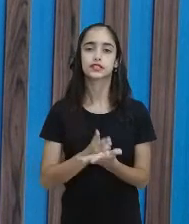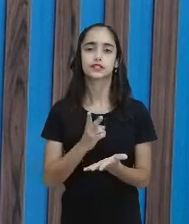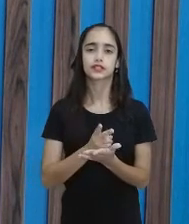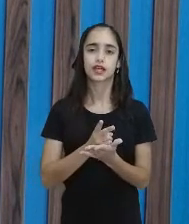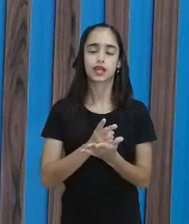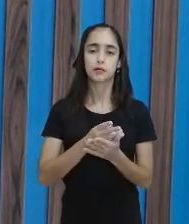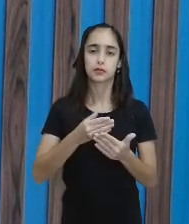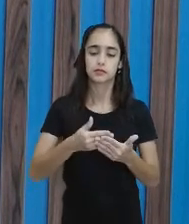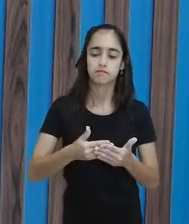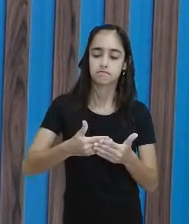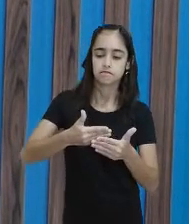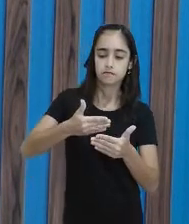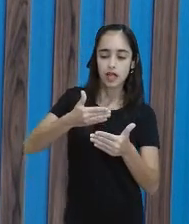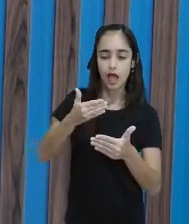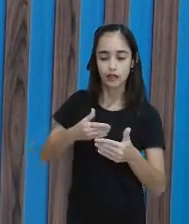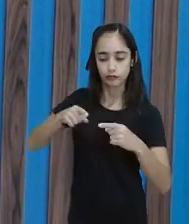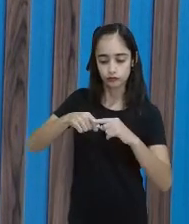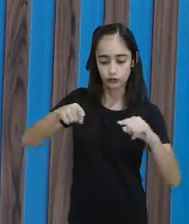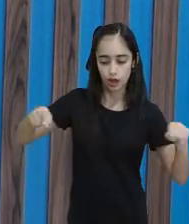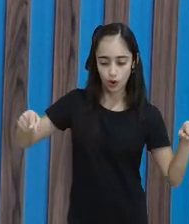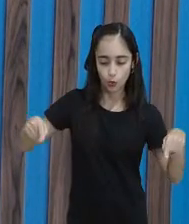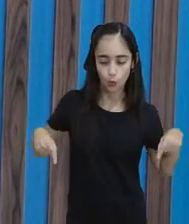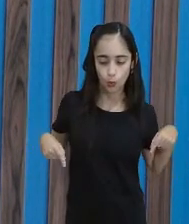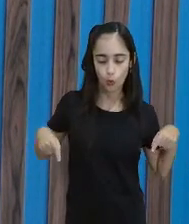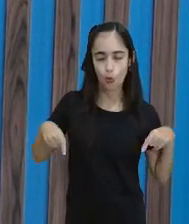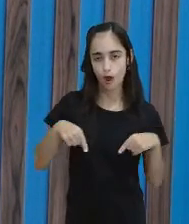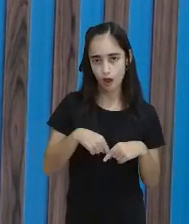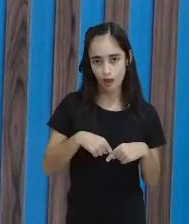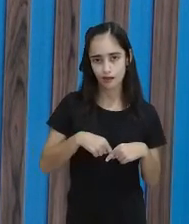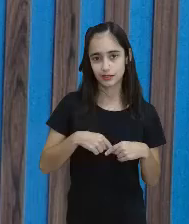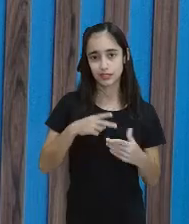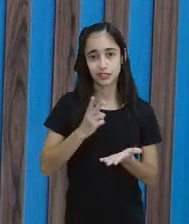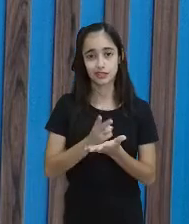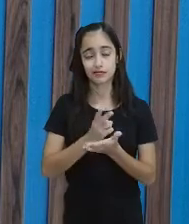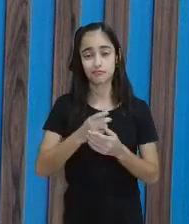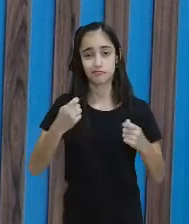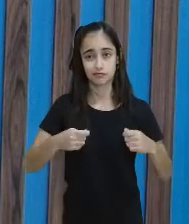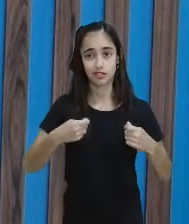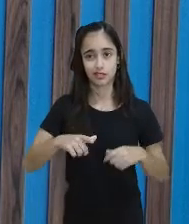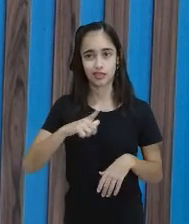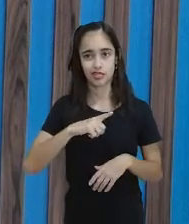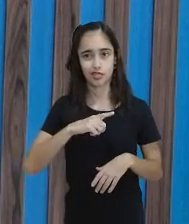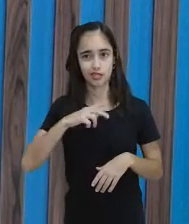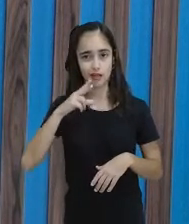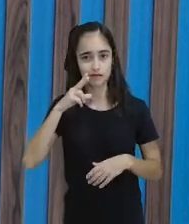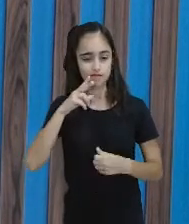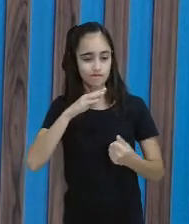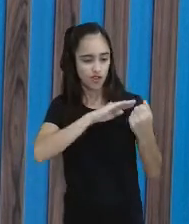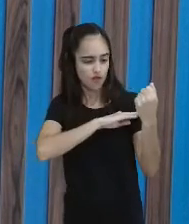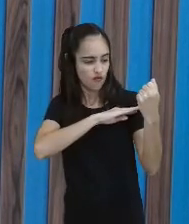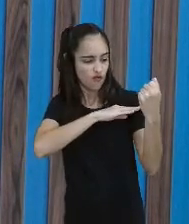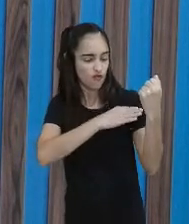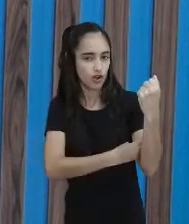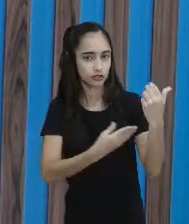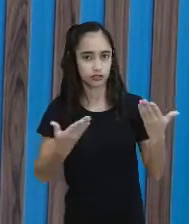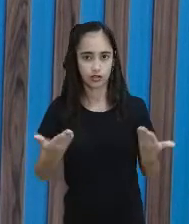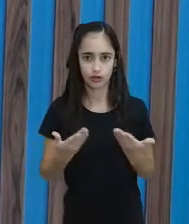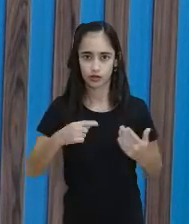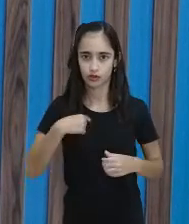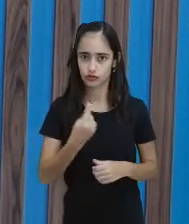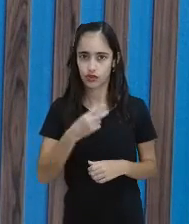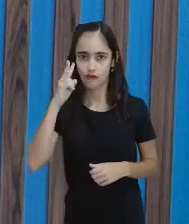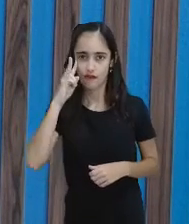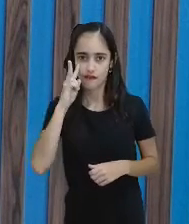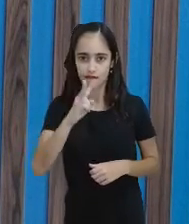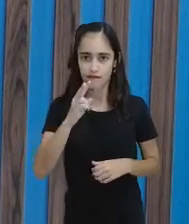um jogador, uma jogadora de força. Então, tudo aí vai depender. Nós vamos ver agora um vídeo, né,